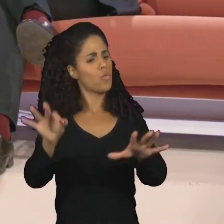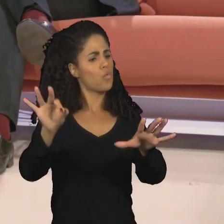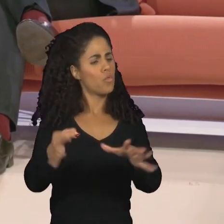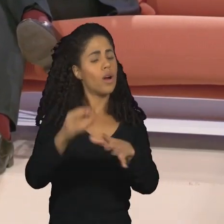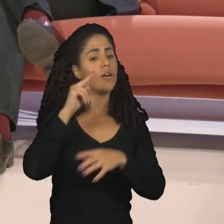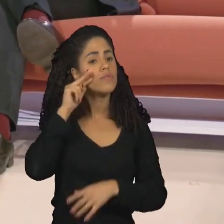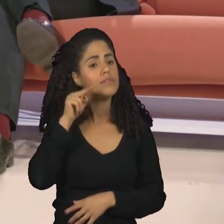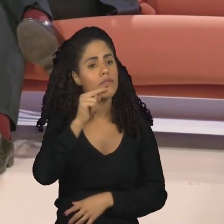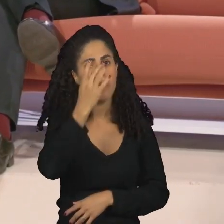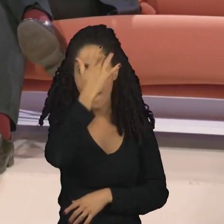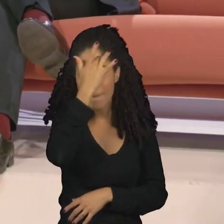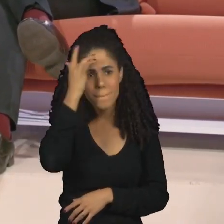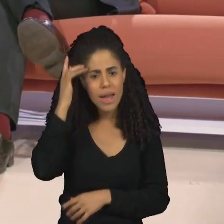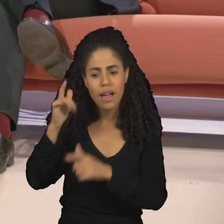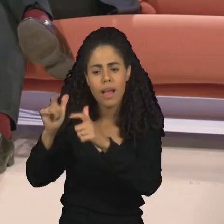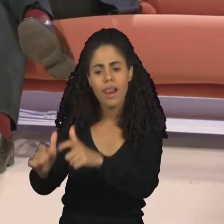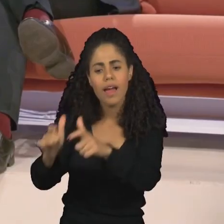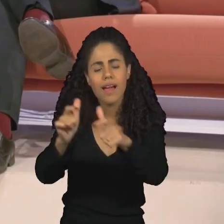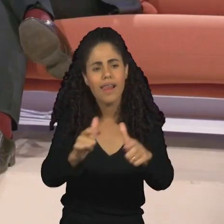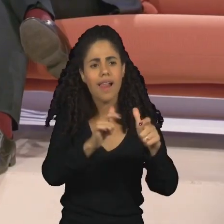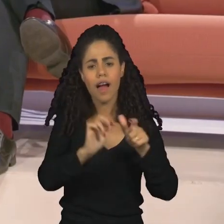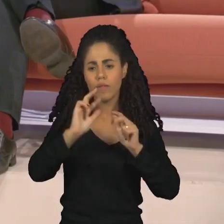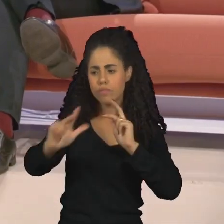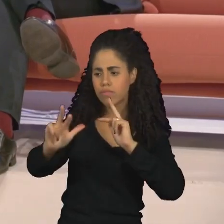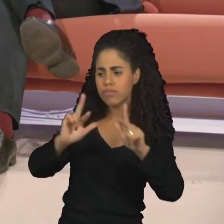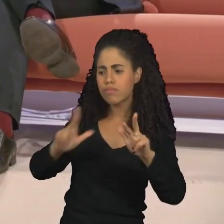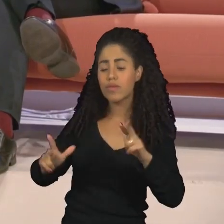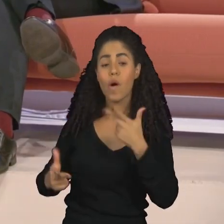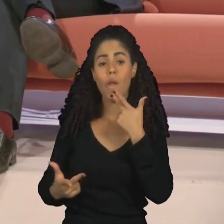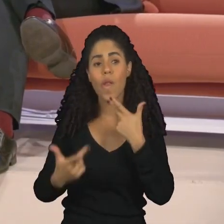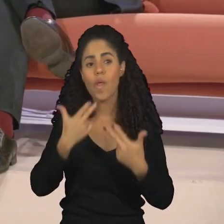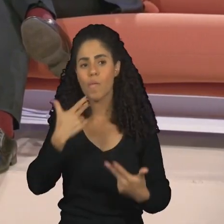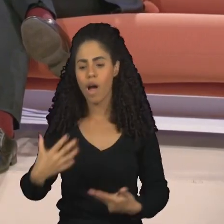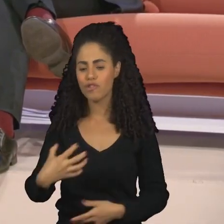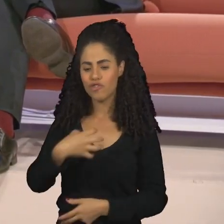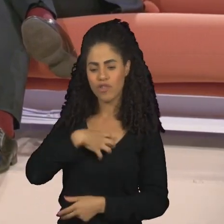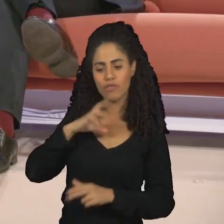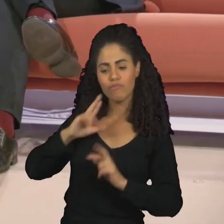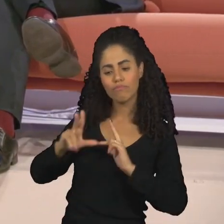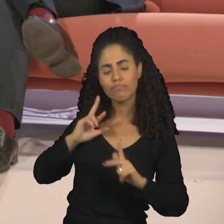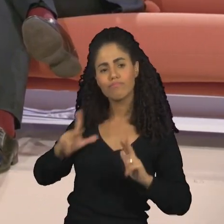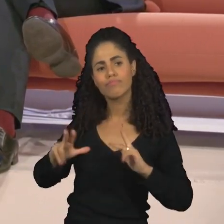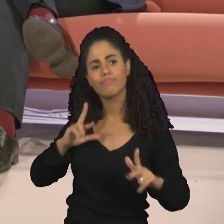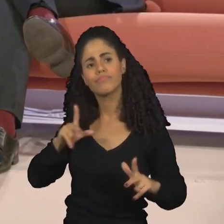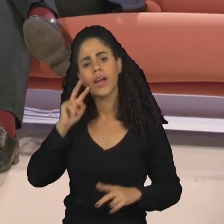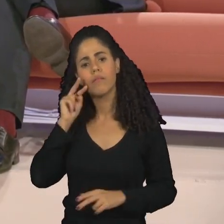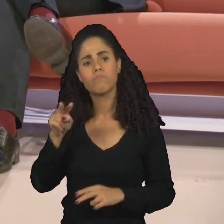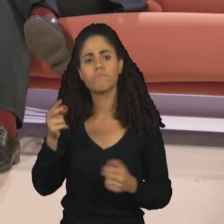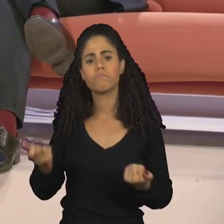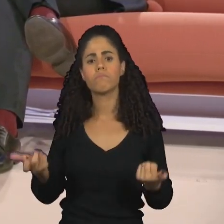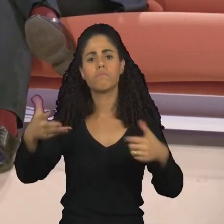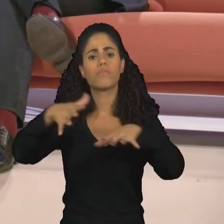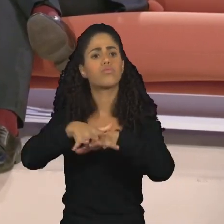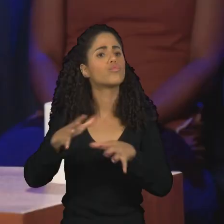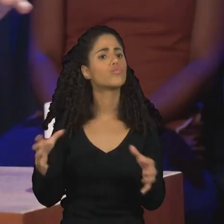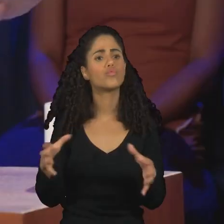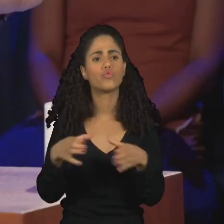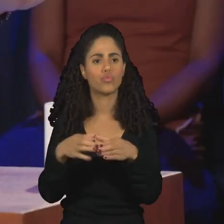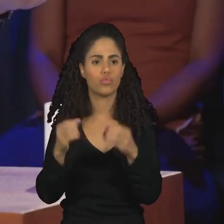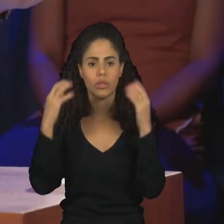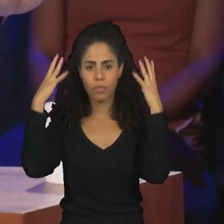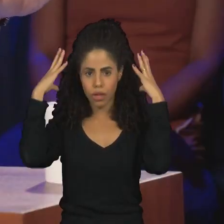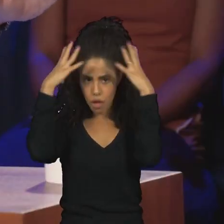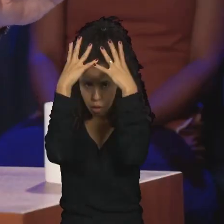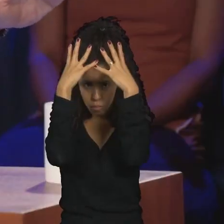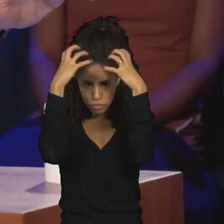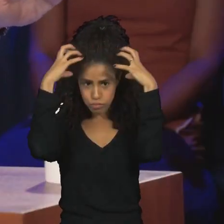pega pessoas de lugares diferentes, com linguagens diferentes, com idiomas diferentes e de repente assim, Beethoven